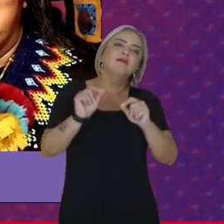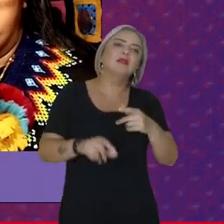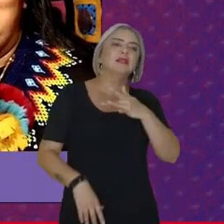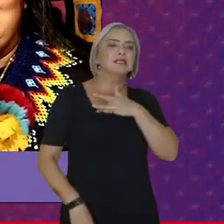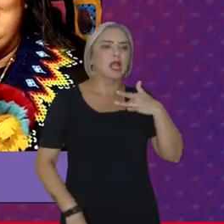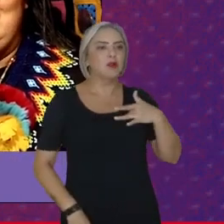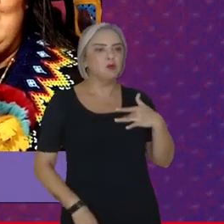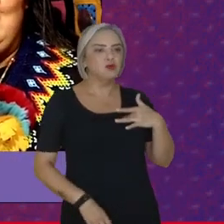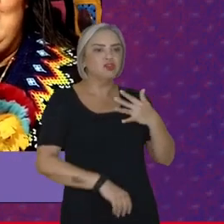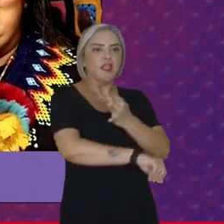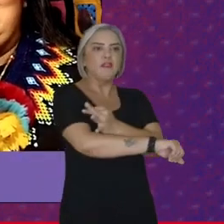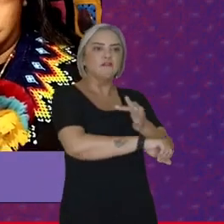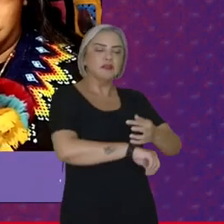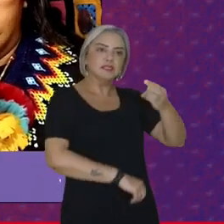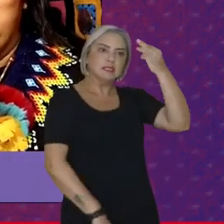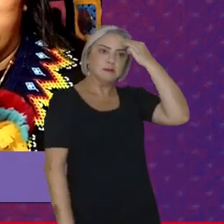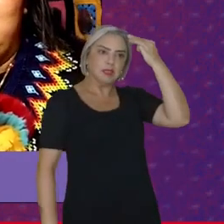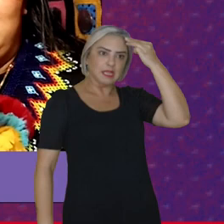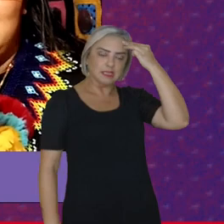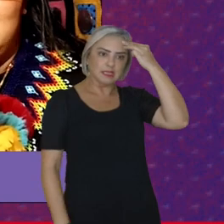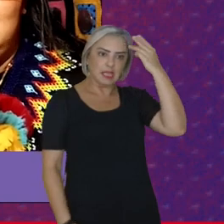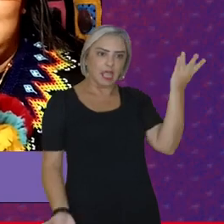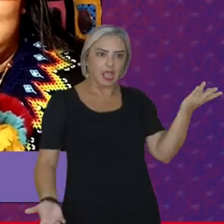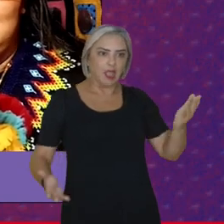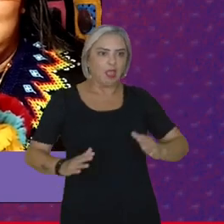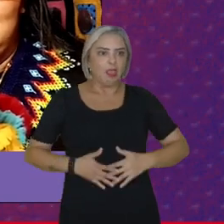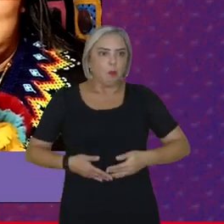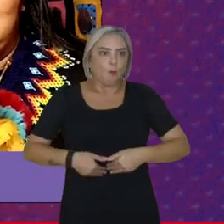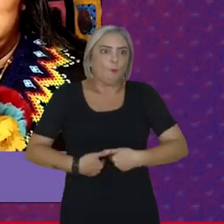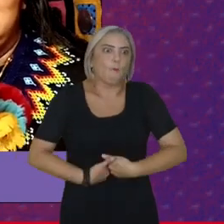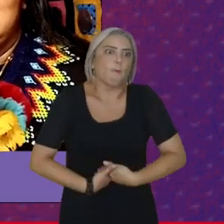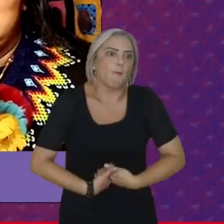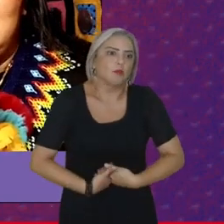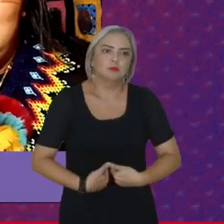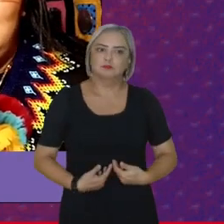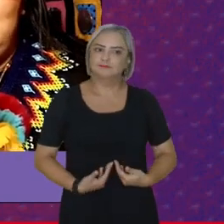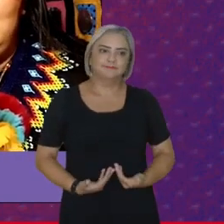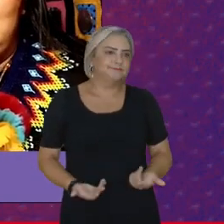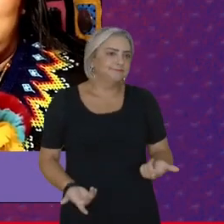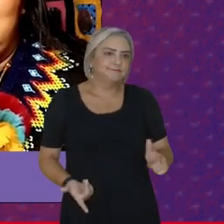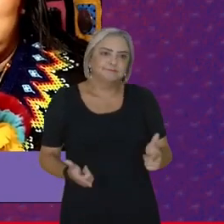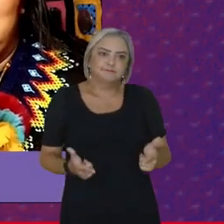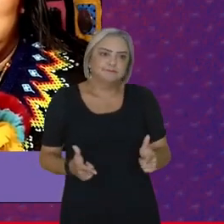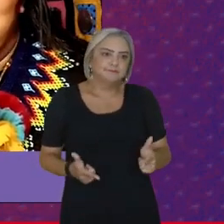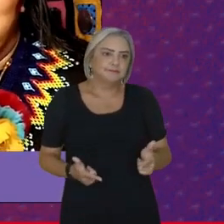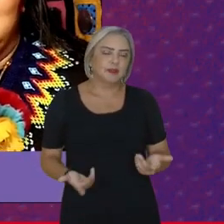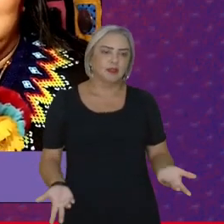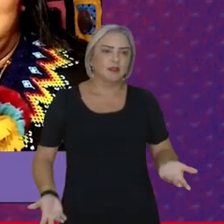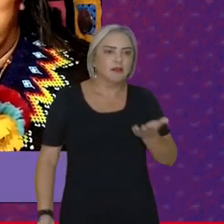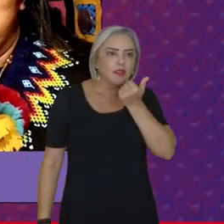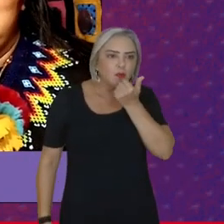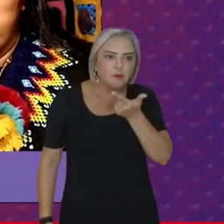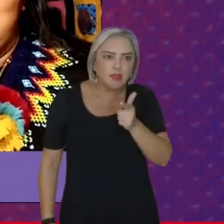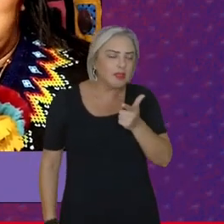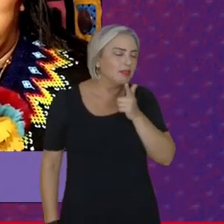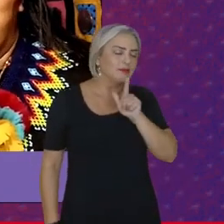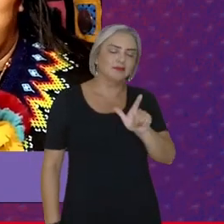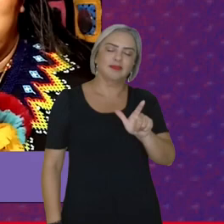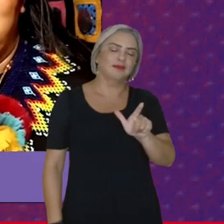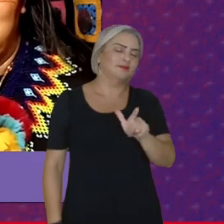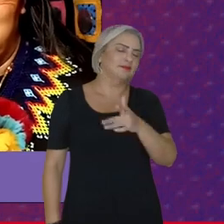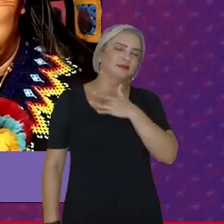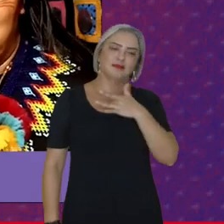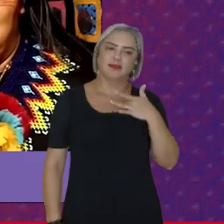mental, como diz o nosso povo, com o bucho vazio, né? Sem comida na barriga, não